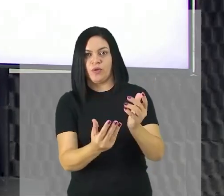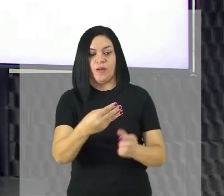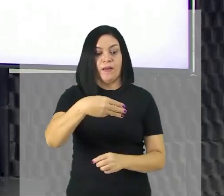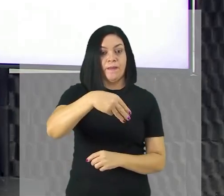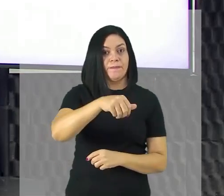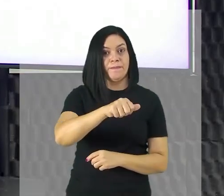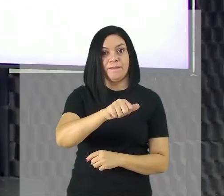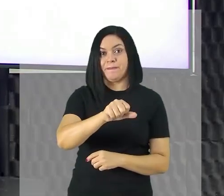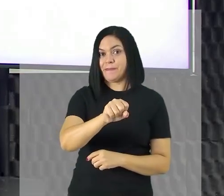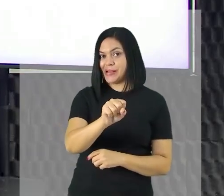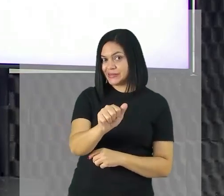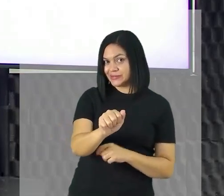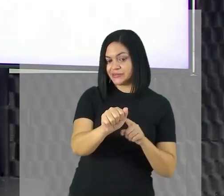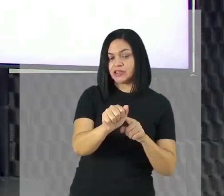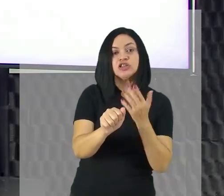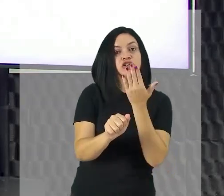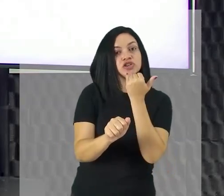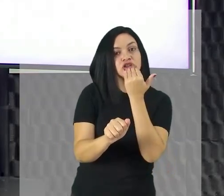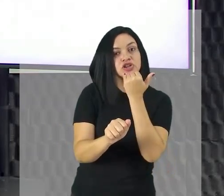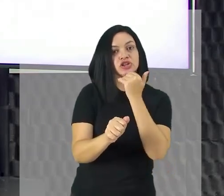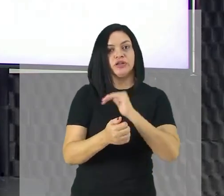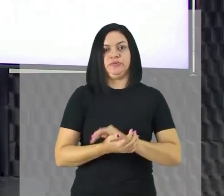de alimento.